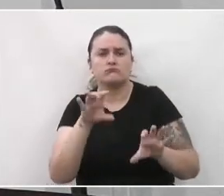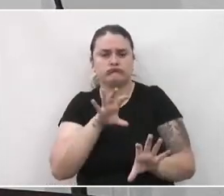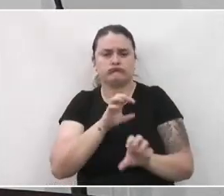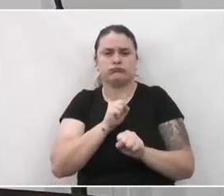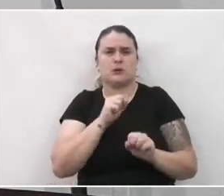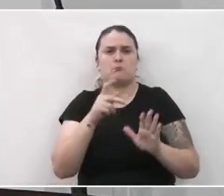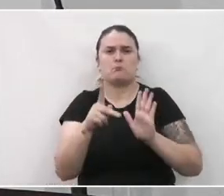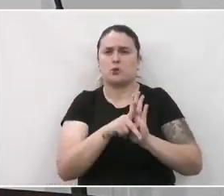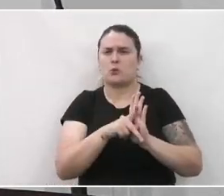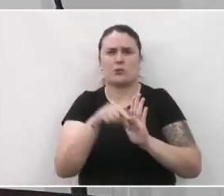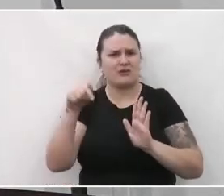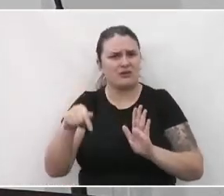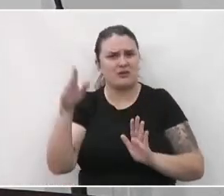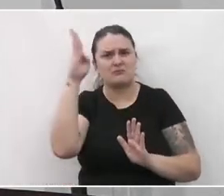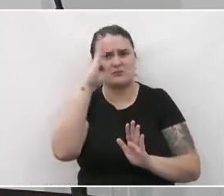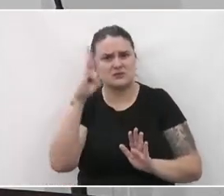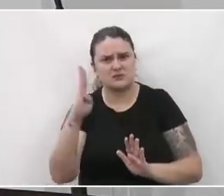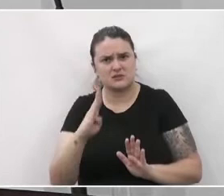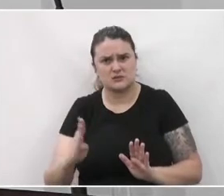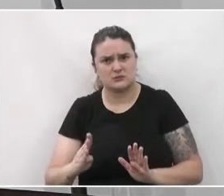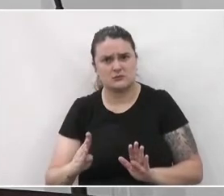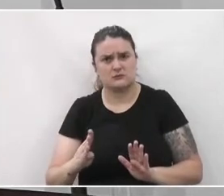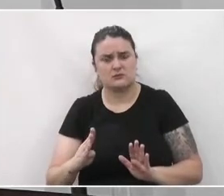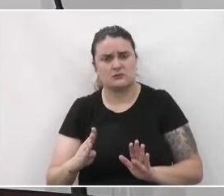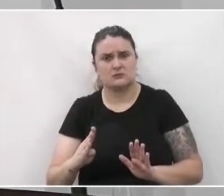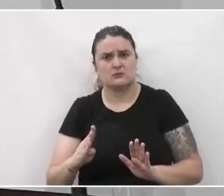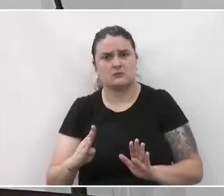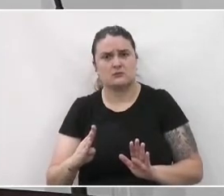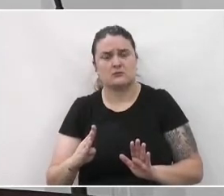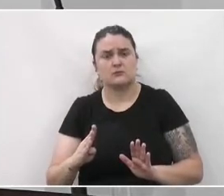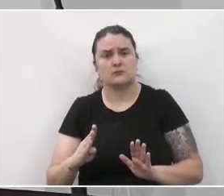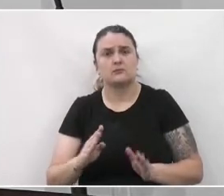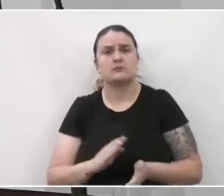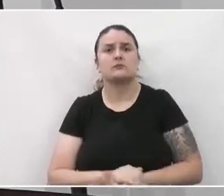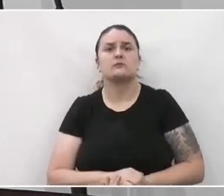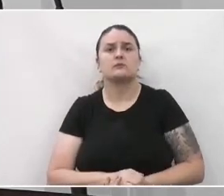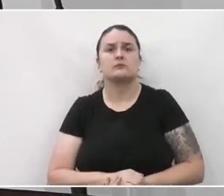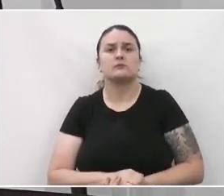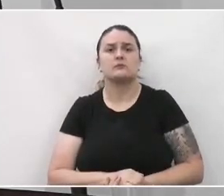brasileiro, como nós estamos falando em